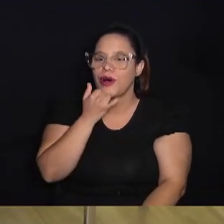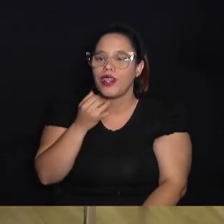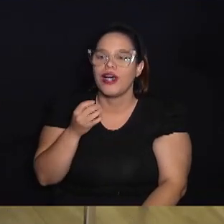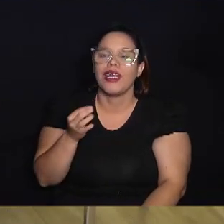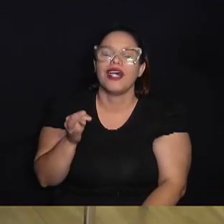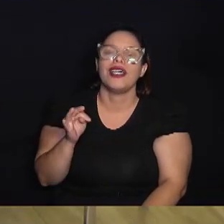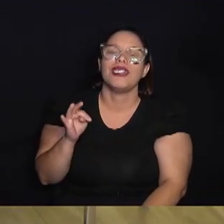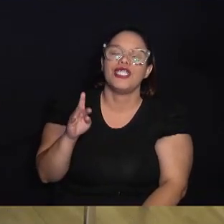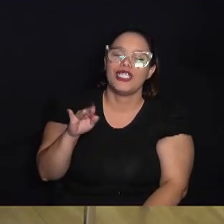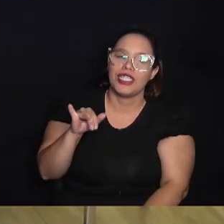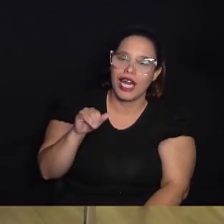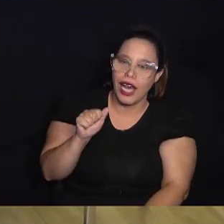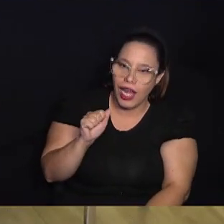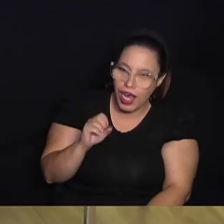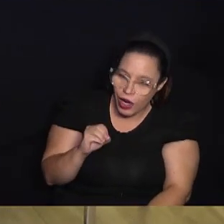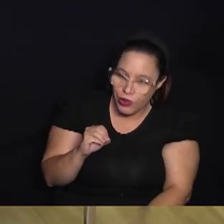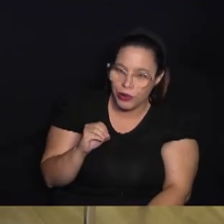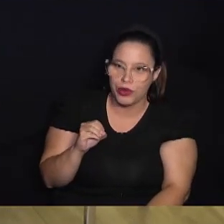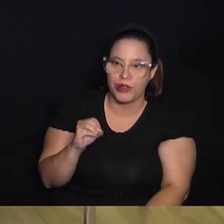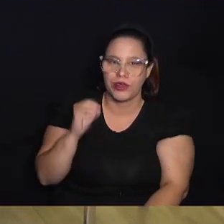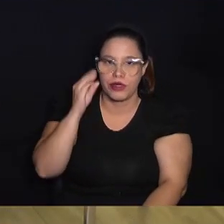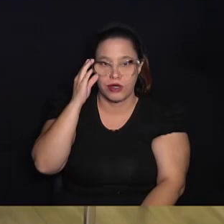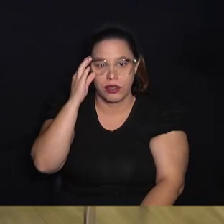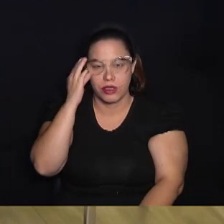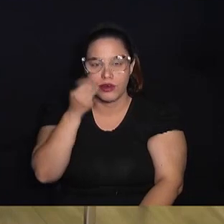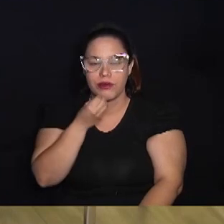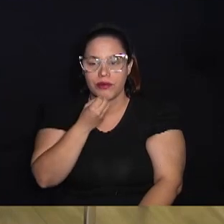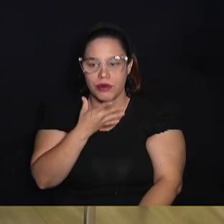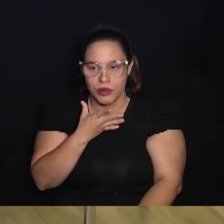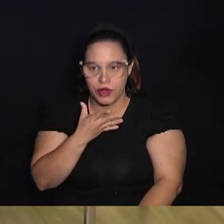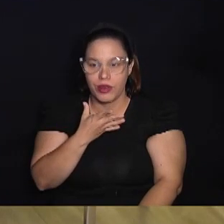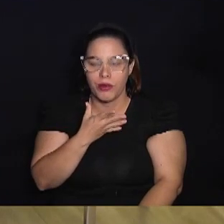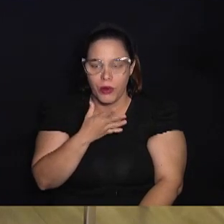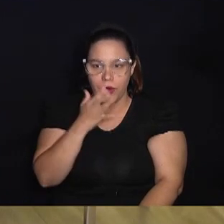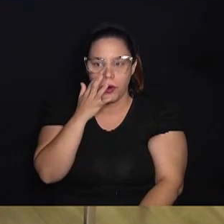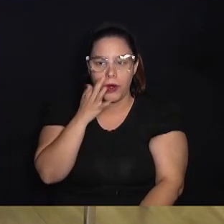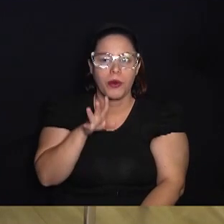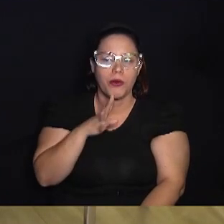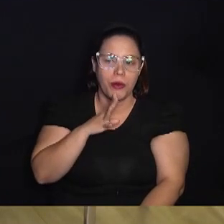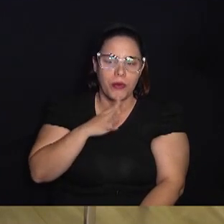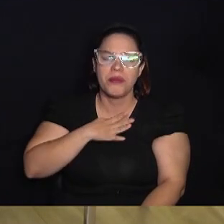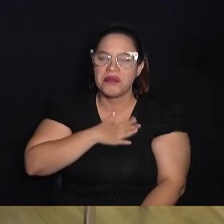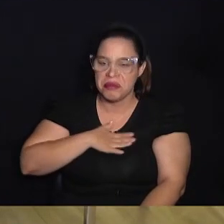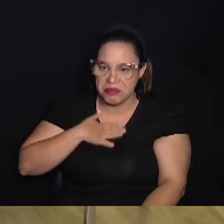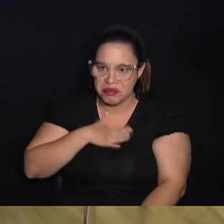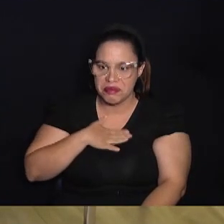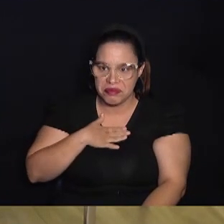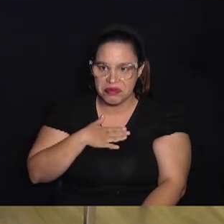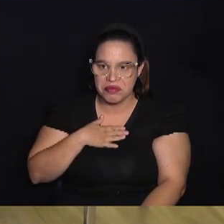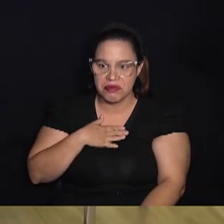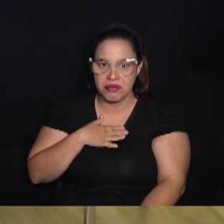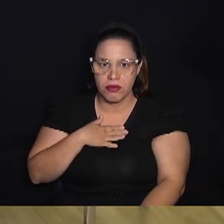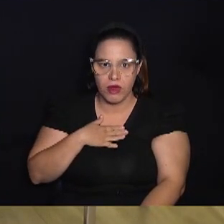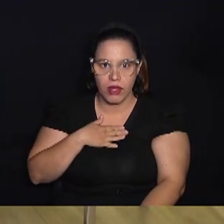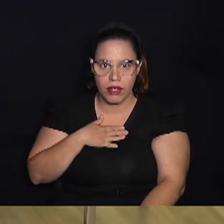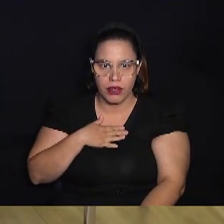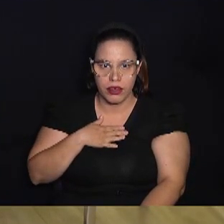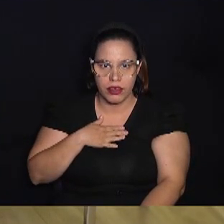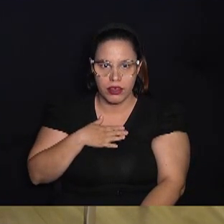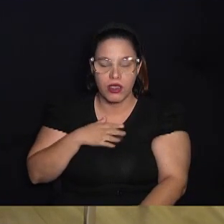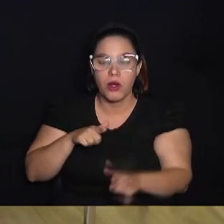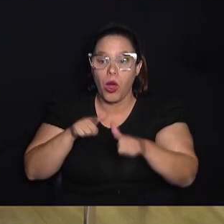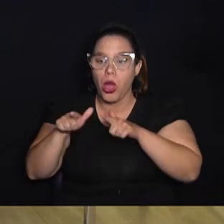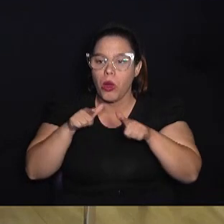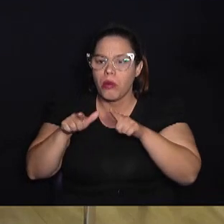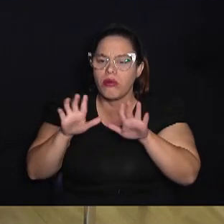ordem aqui me confundi tudo joia tud bom prazer Zao tá aqui poxa falar com vamos começar falando sobre o trabalho